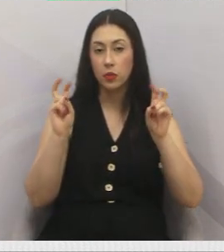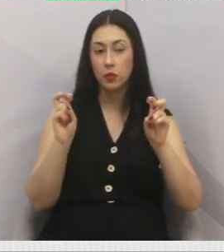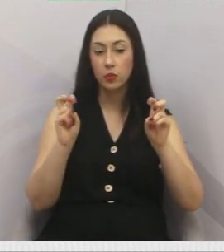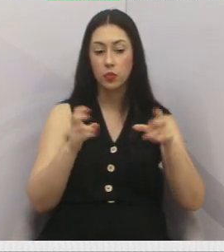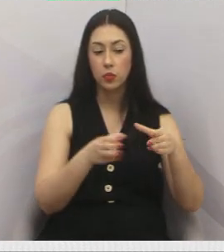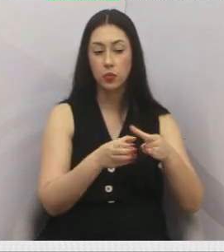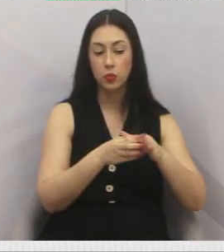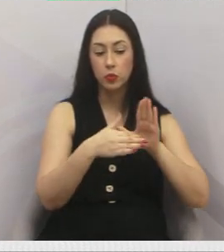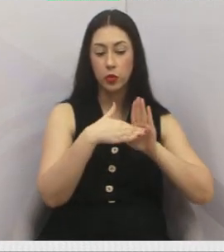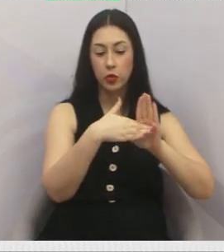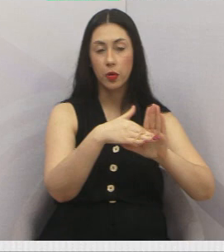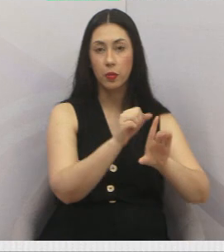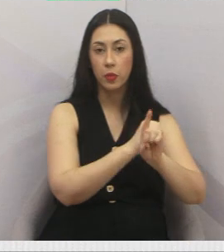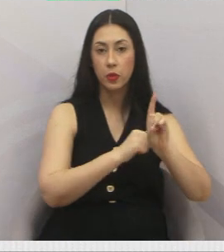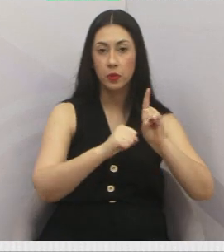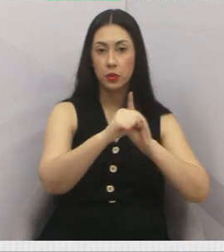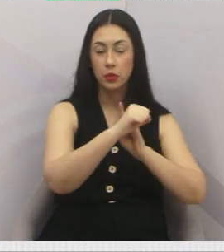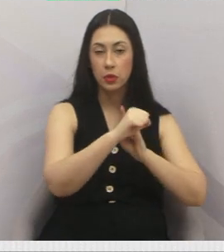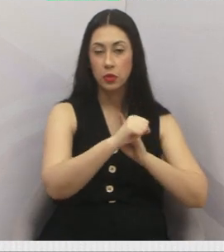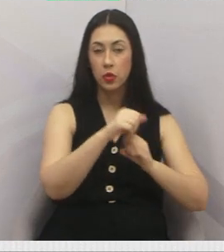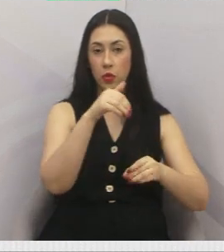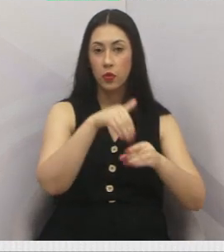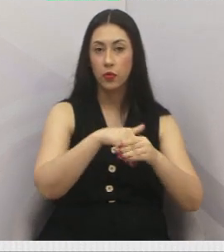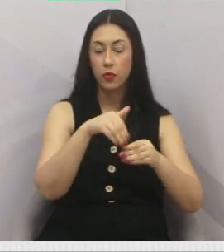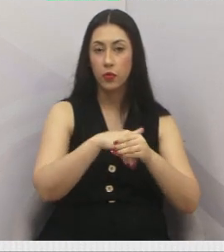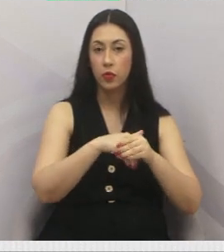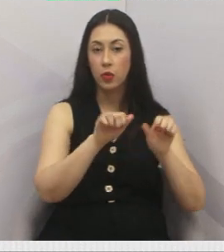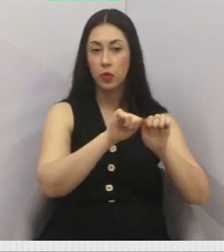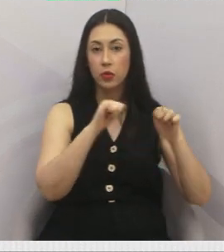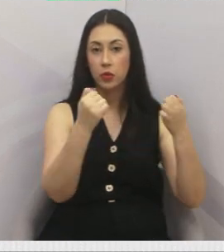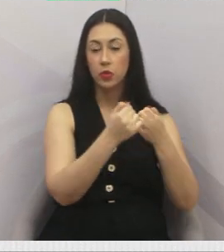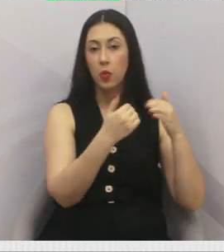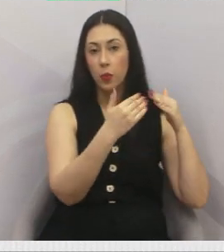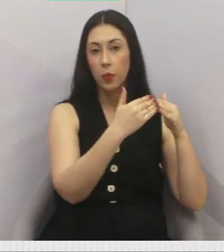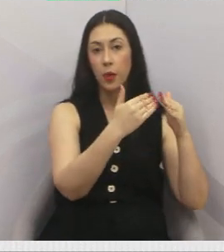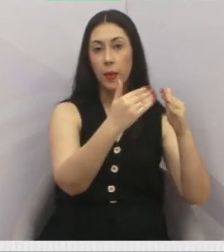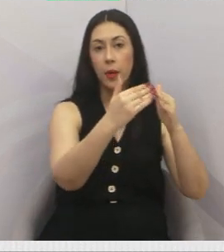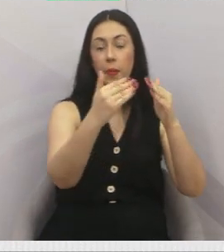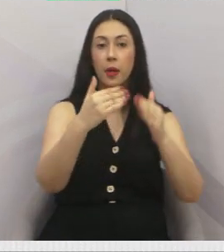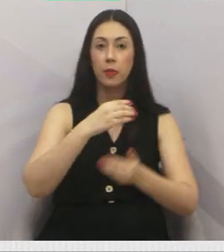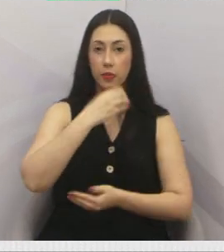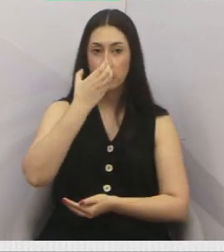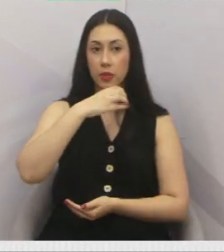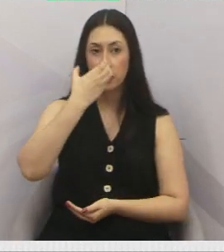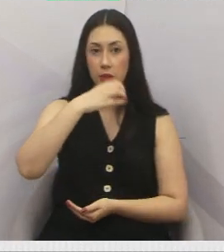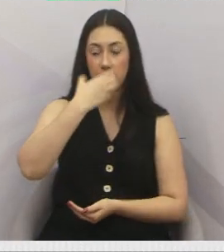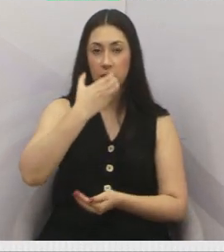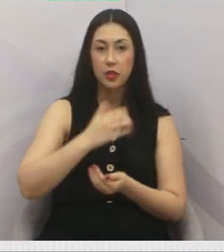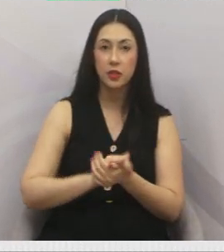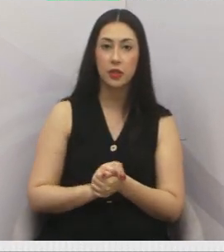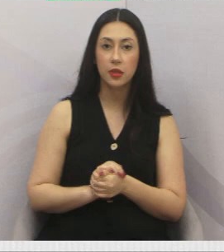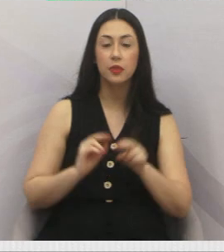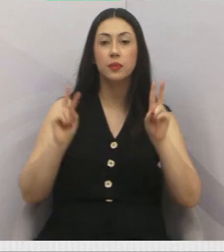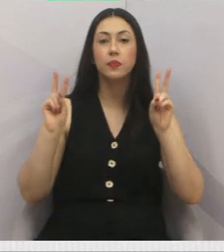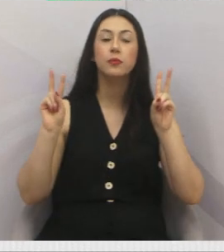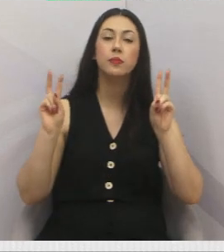Segmento Movimentos Populares e ou Coletivos, um voto para a Associação dos Moradores de Jardim Paraíso e Jardim Holanda.